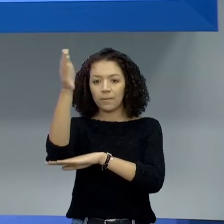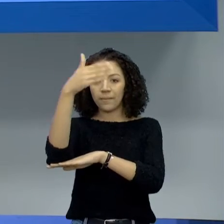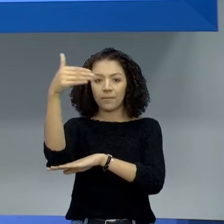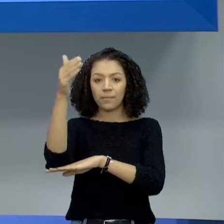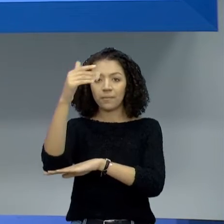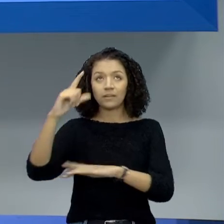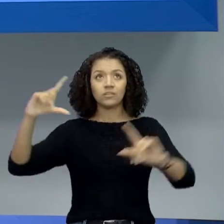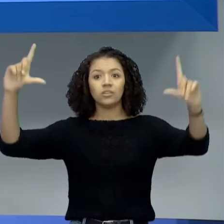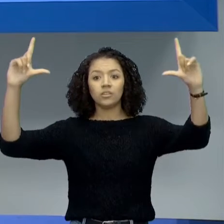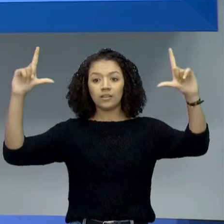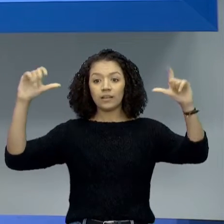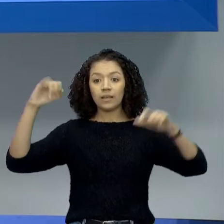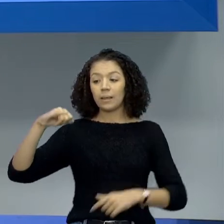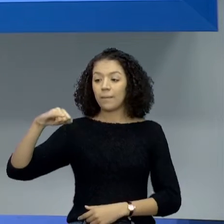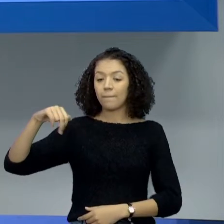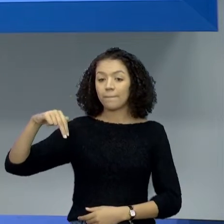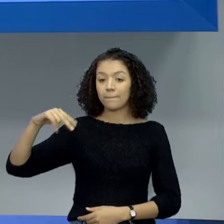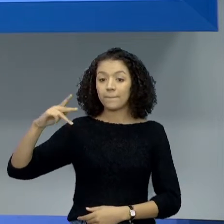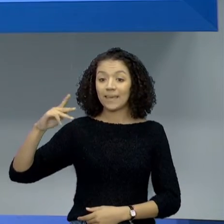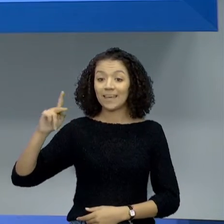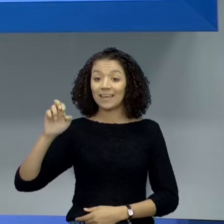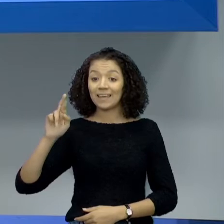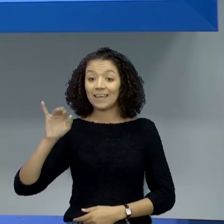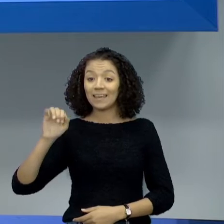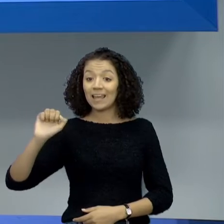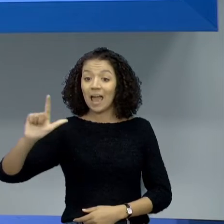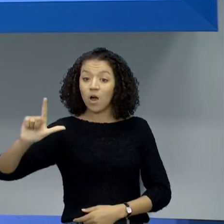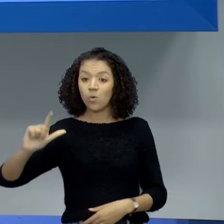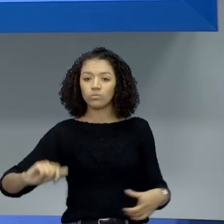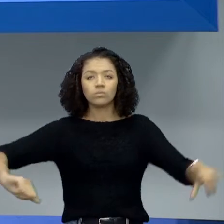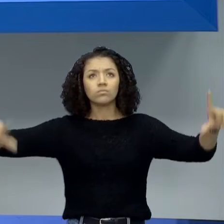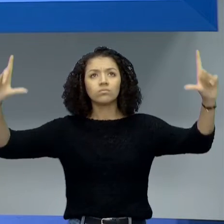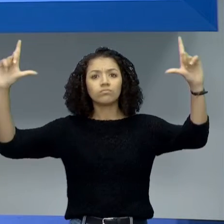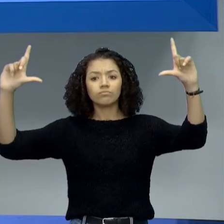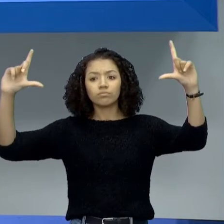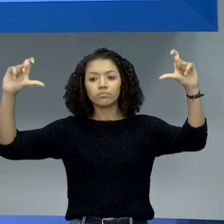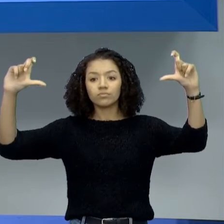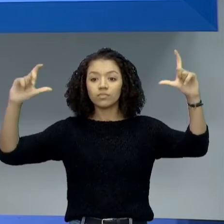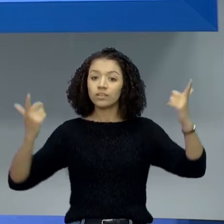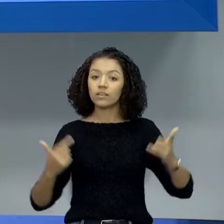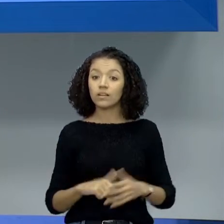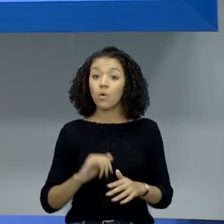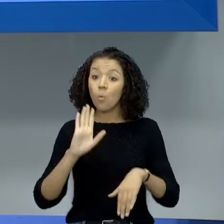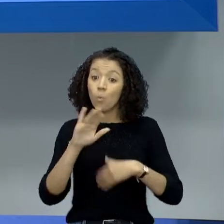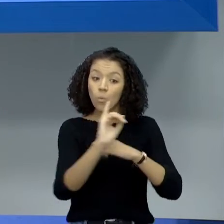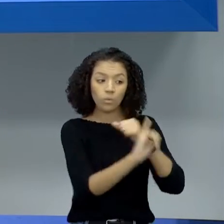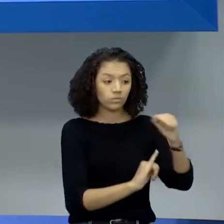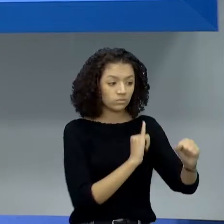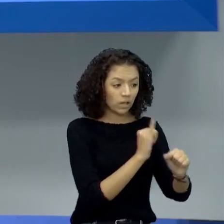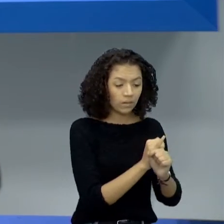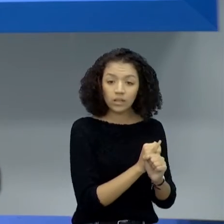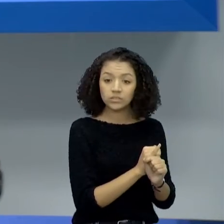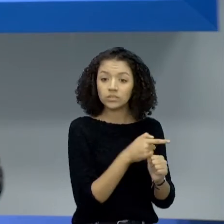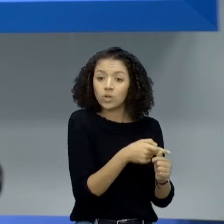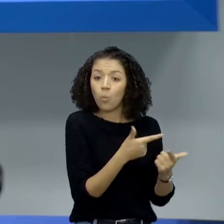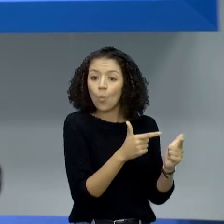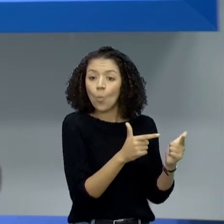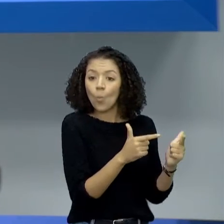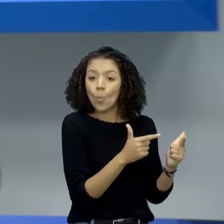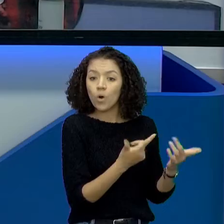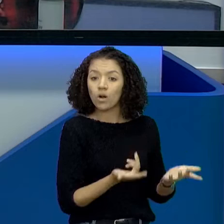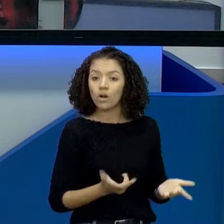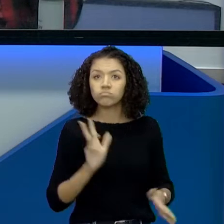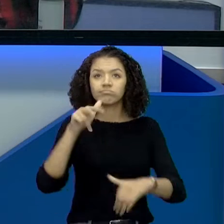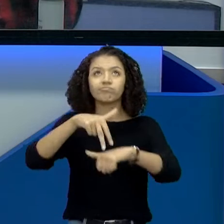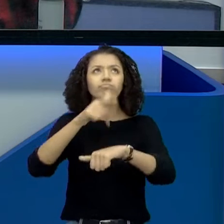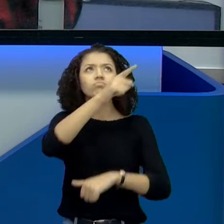isso, quando eu pesquisava sobre ela, não aparecia. Aí eu falei, olha lá o símbolo da bandeira imperial. Interessante, eu tirei foto e eu coloquei na aula.